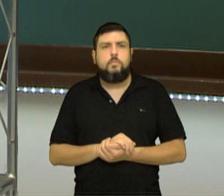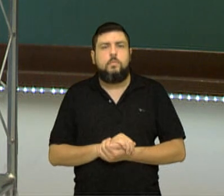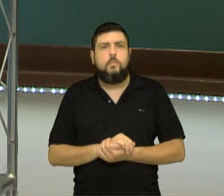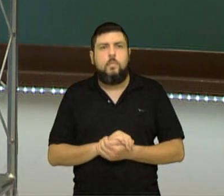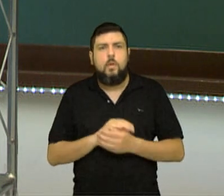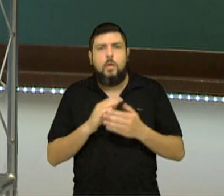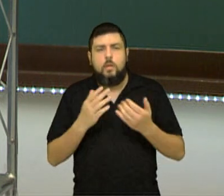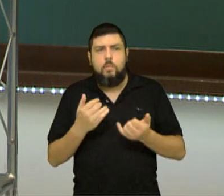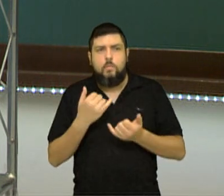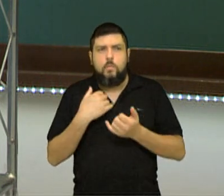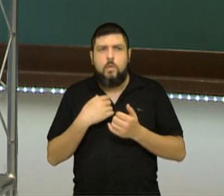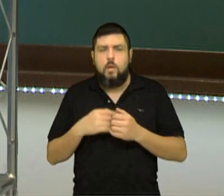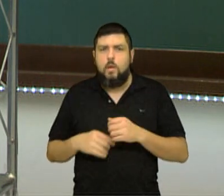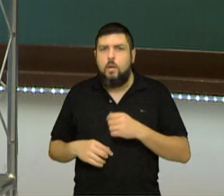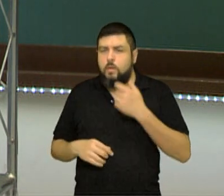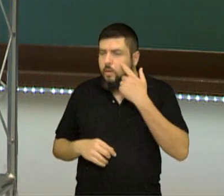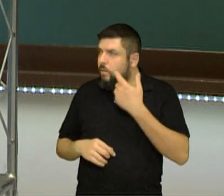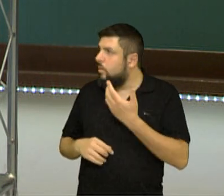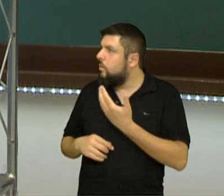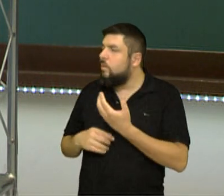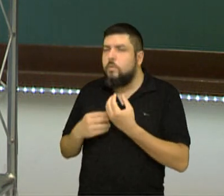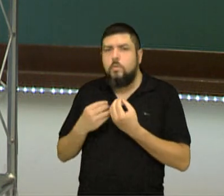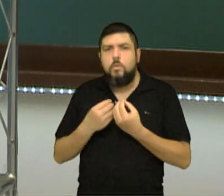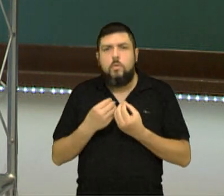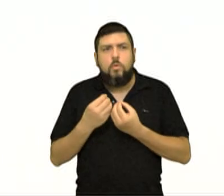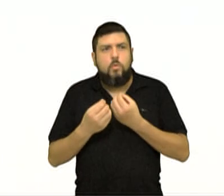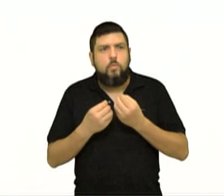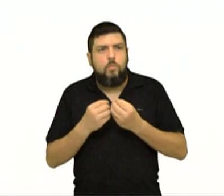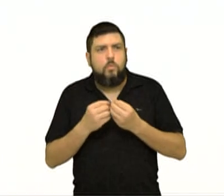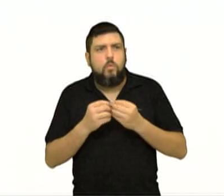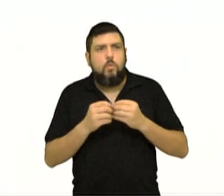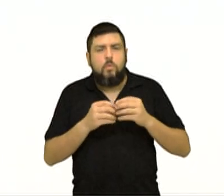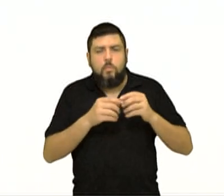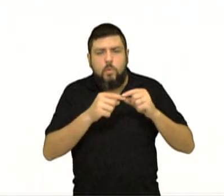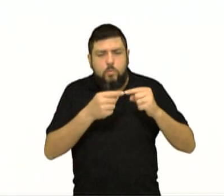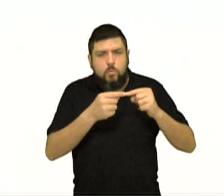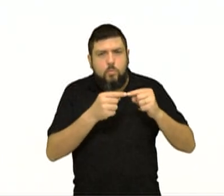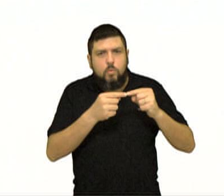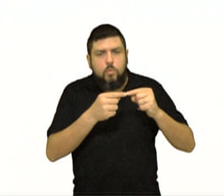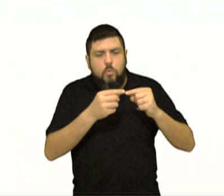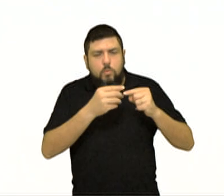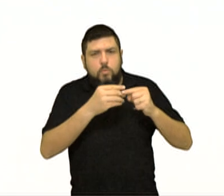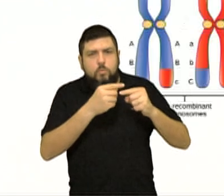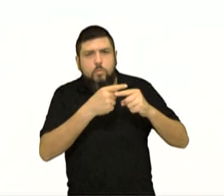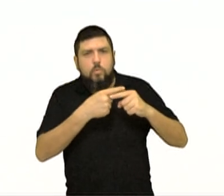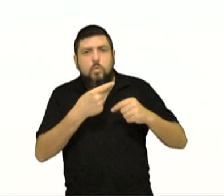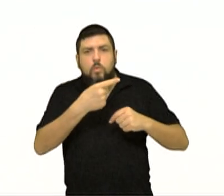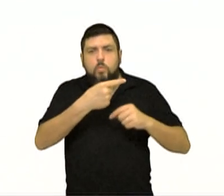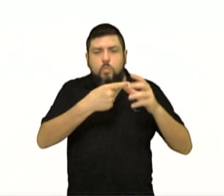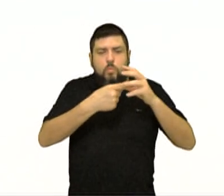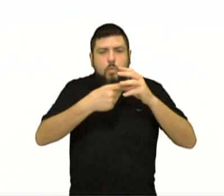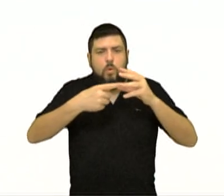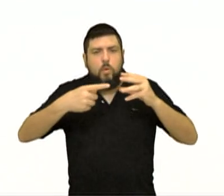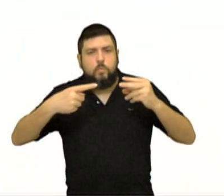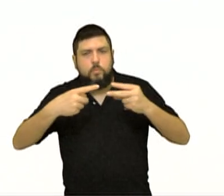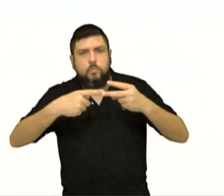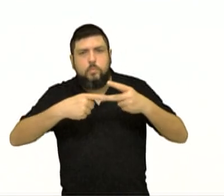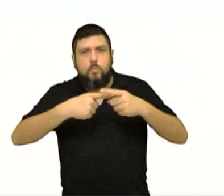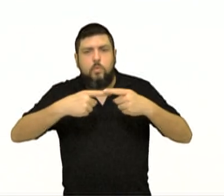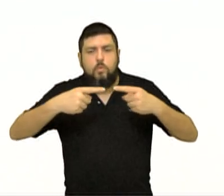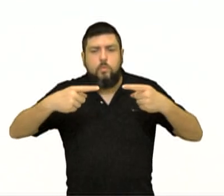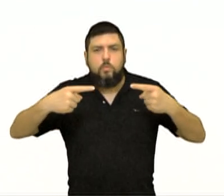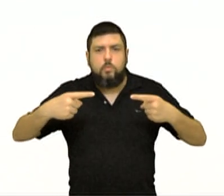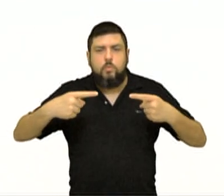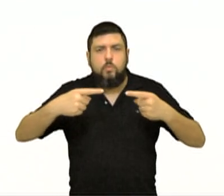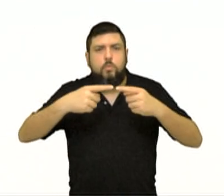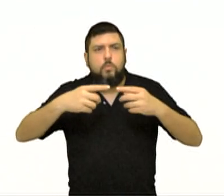uma simulação do que ocorreria, né? Aqui a duplicação e tal, e formação de 4 células no final, tá? E